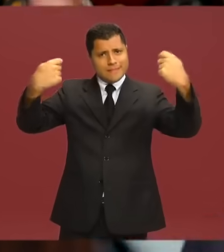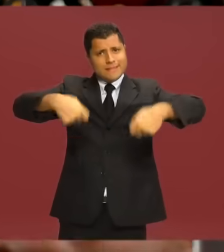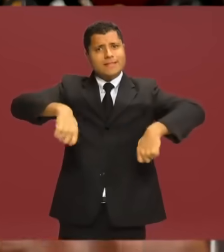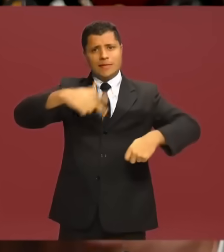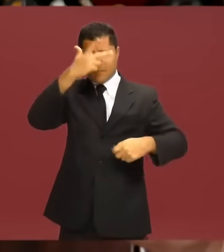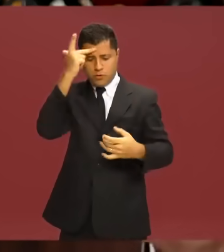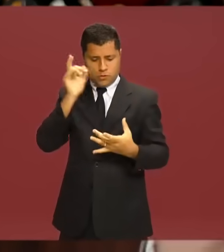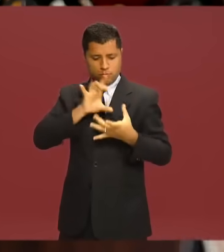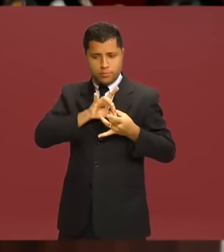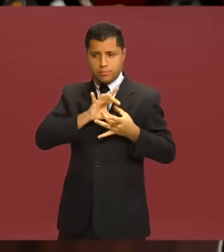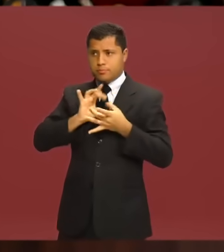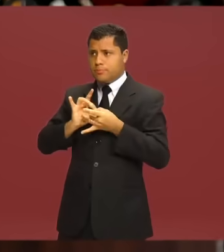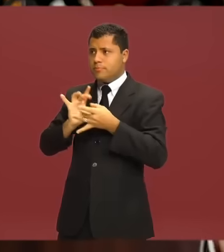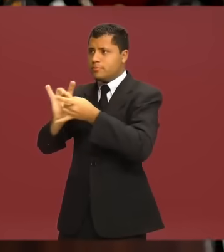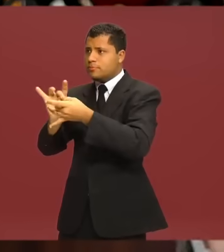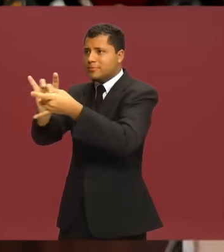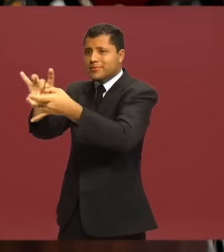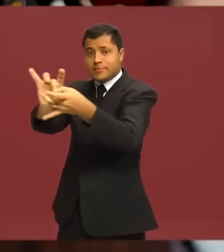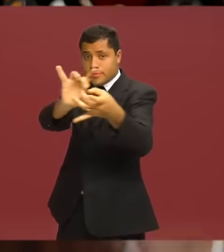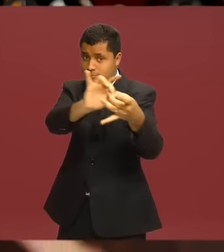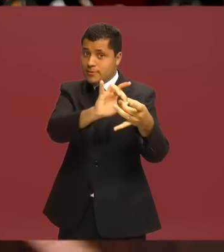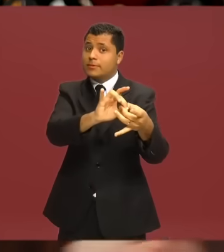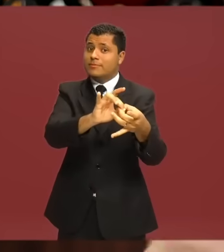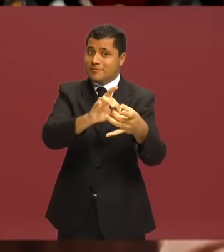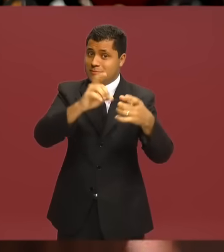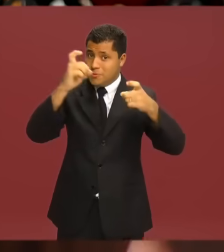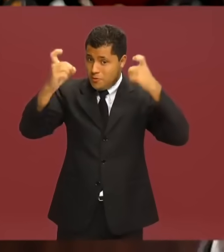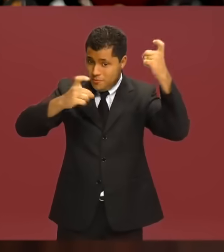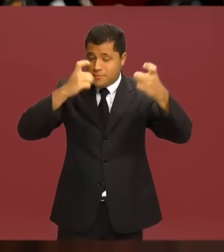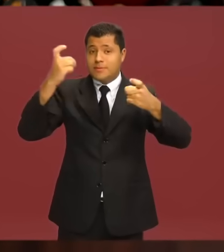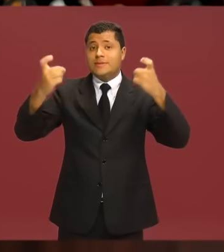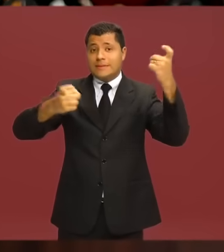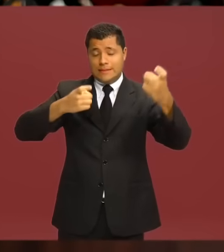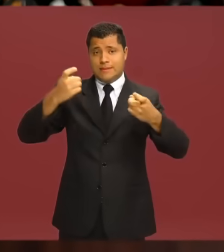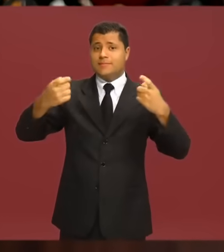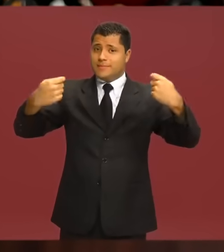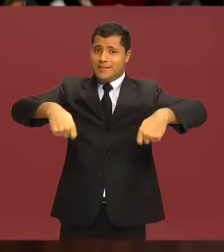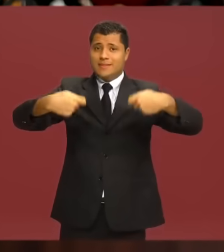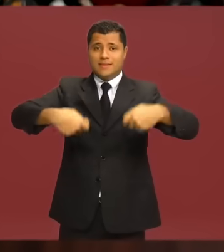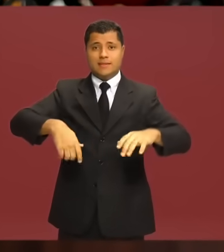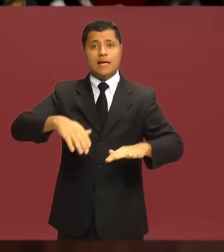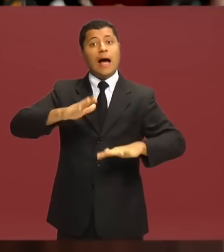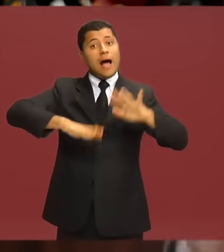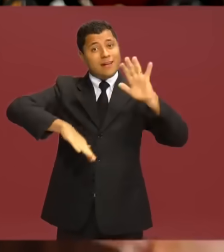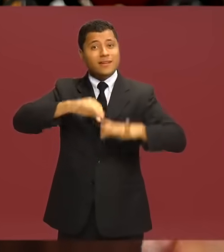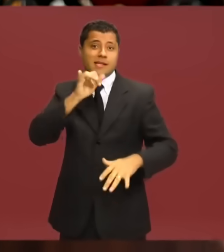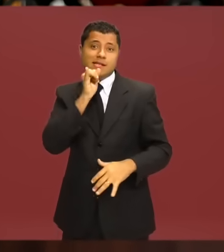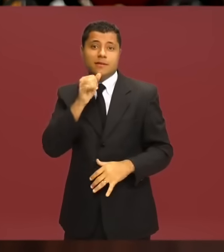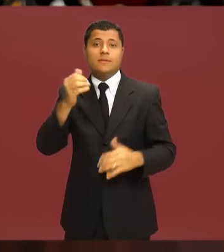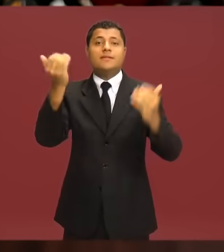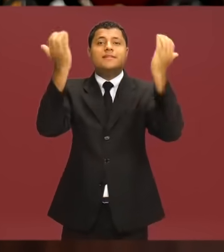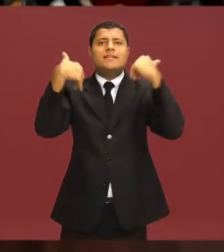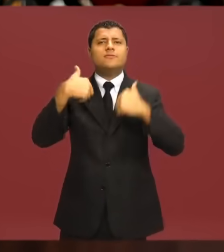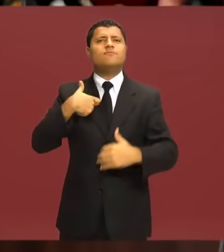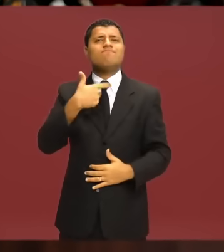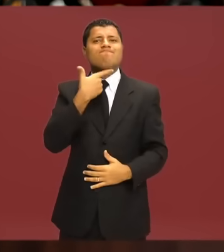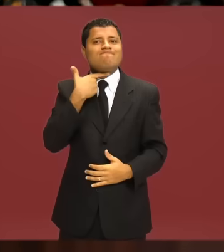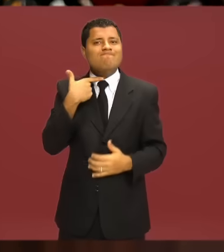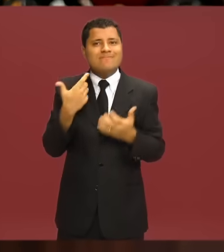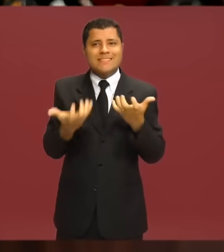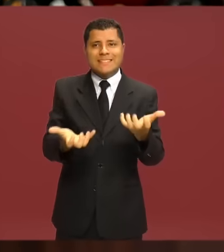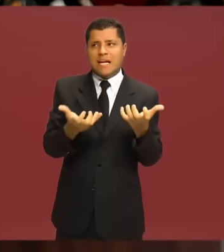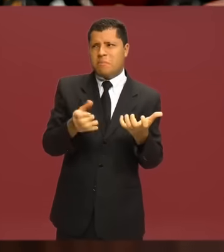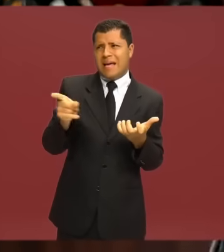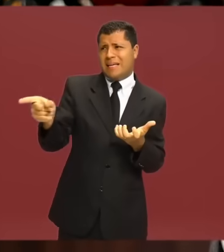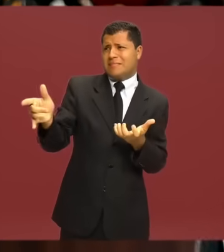preocupação com a convivência deve ser tamanha que muitas vezes temos que abrir mão de alguma